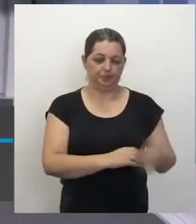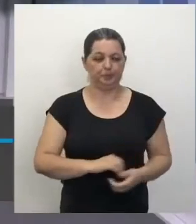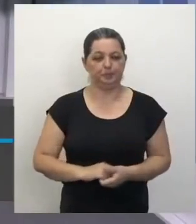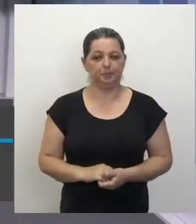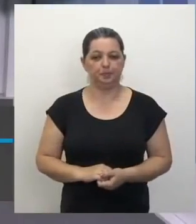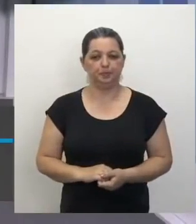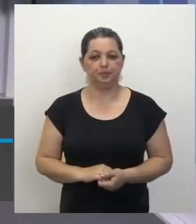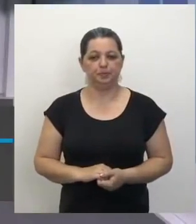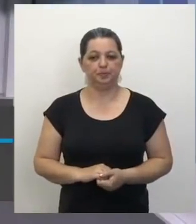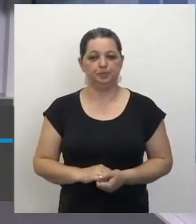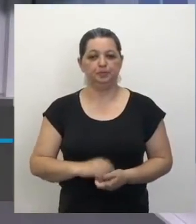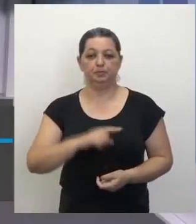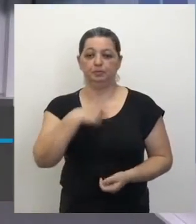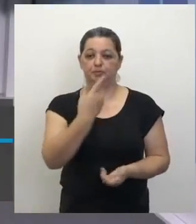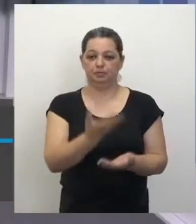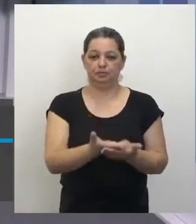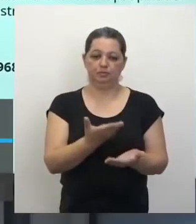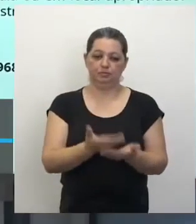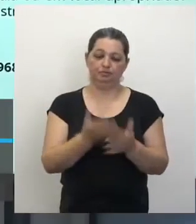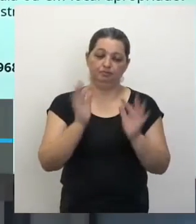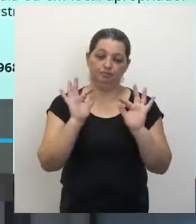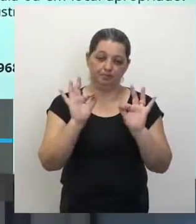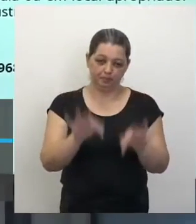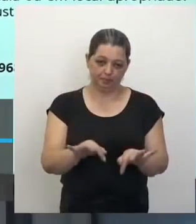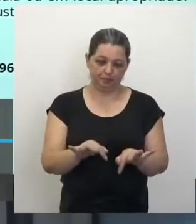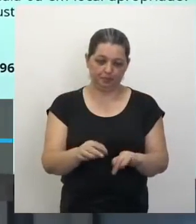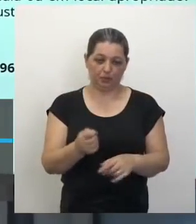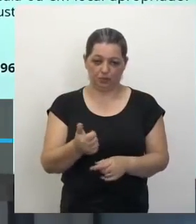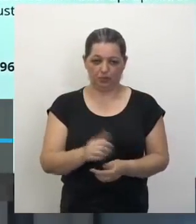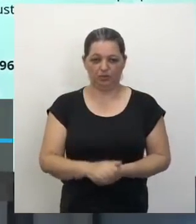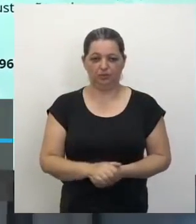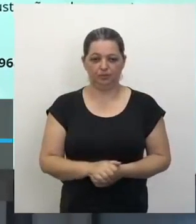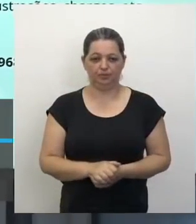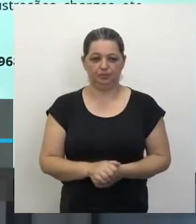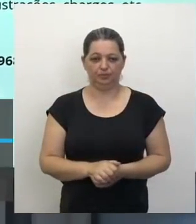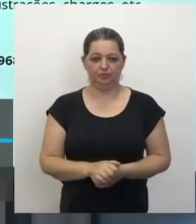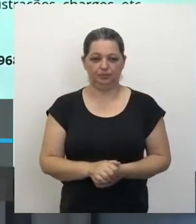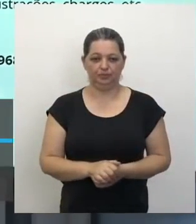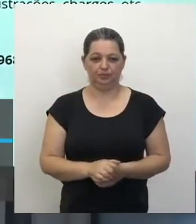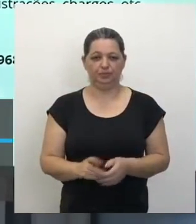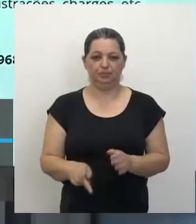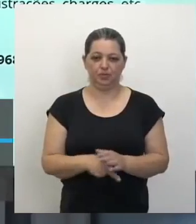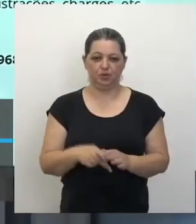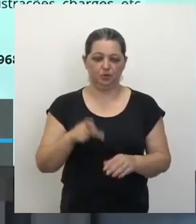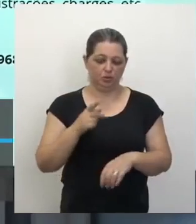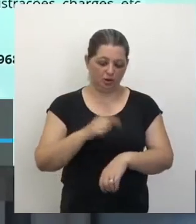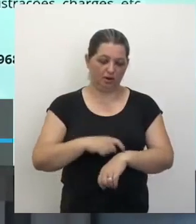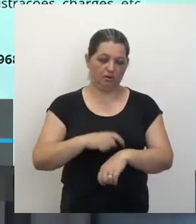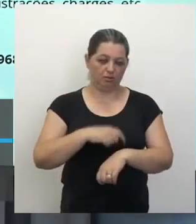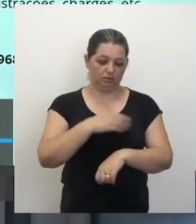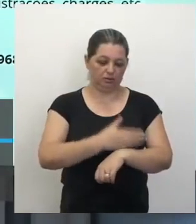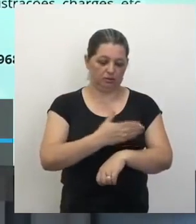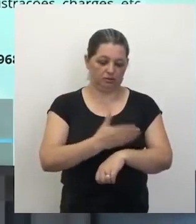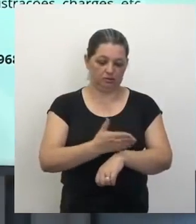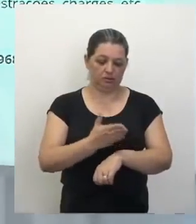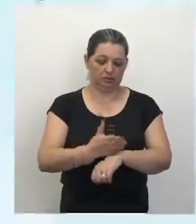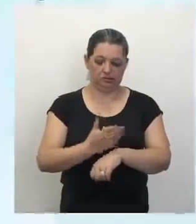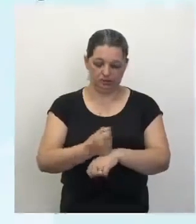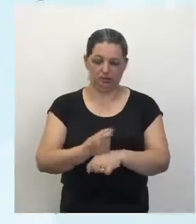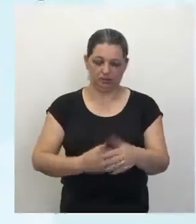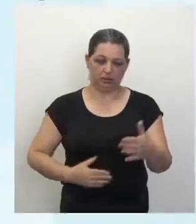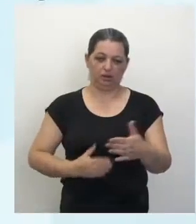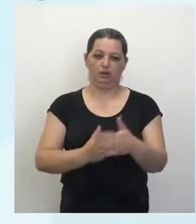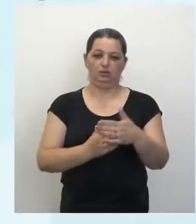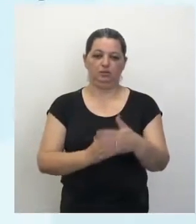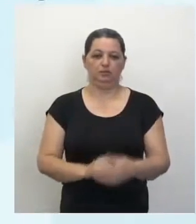Legal, a nossa aula está no fim. O relógio, infelizmente, é implacável. Já está aqui